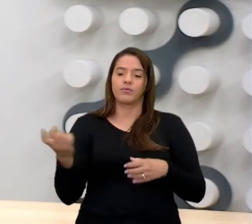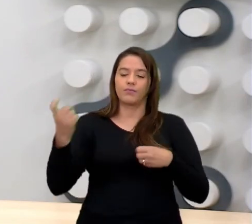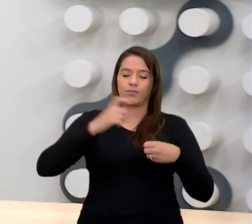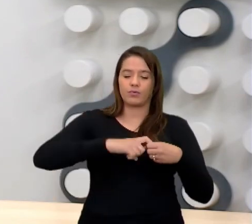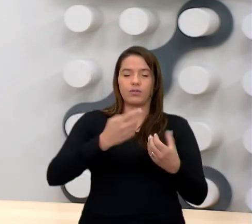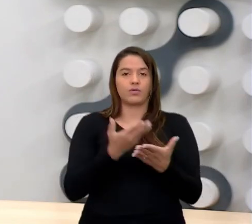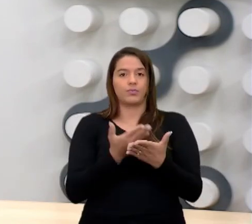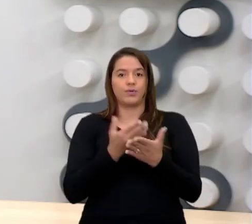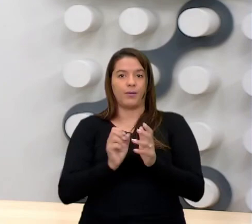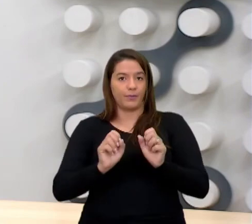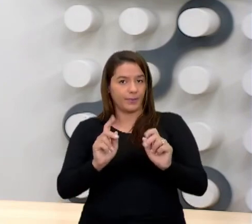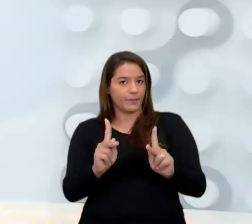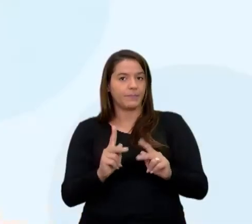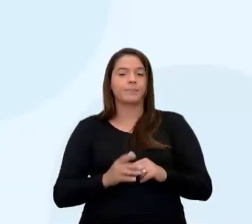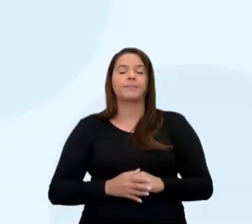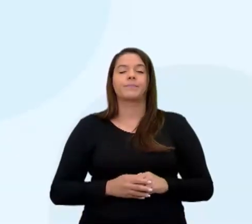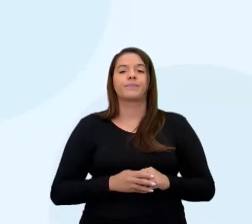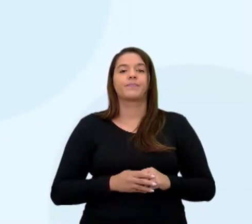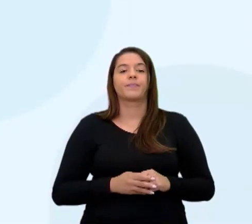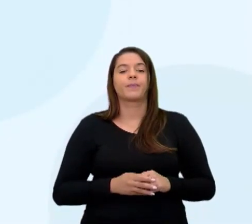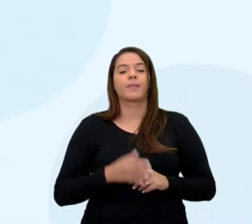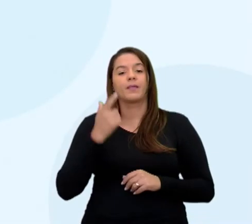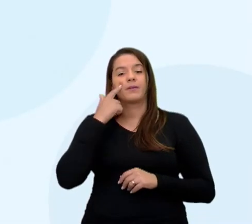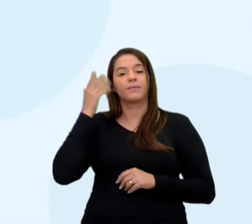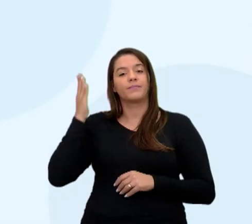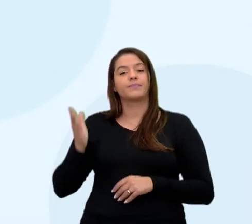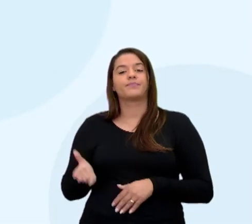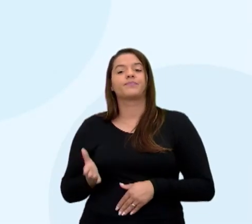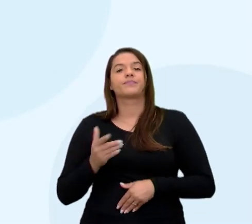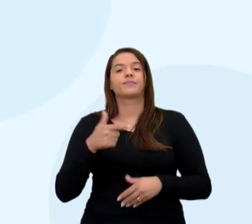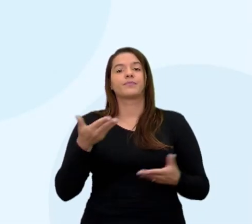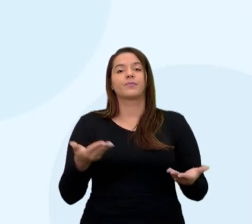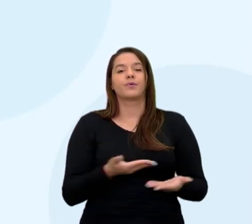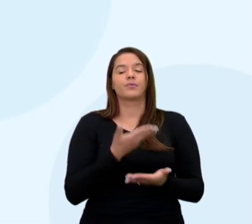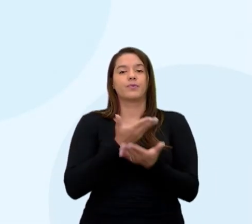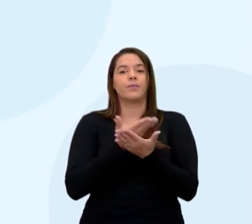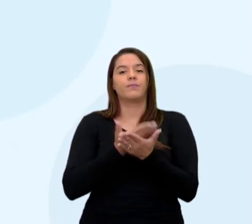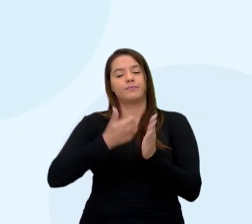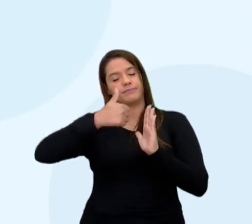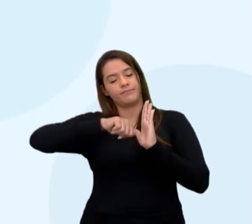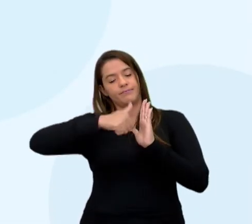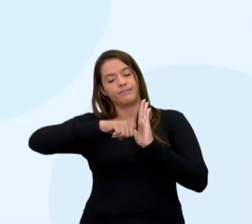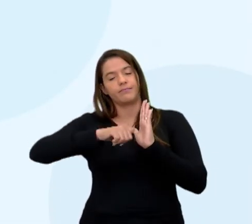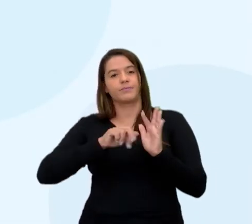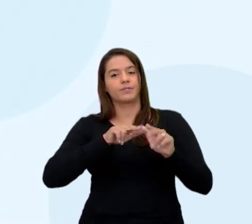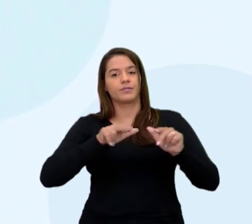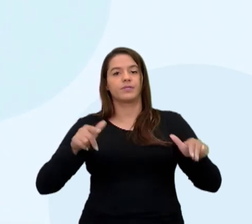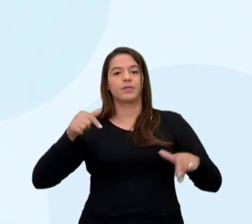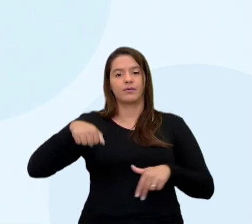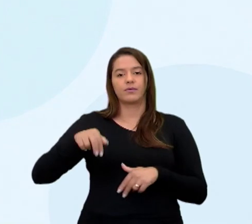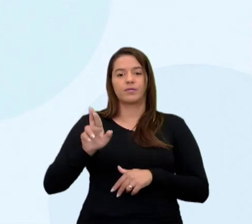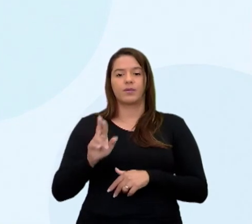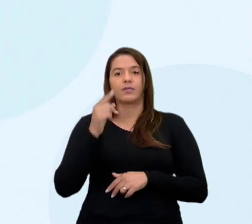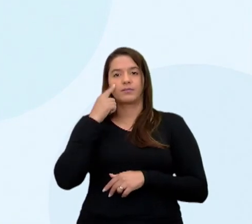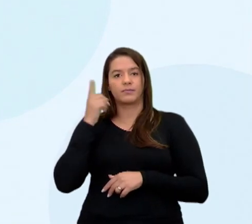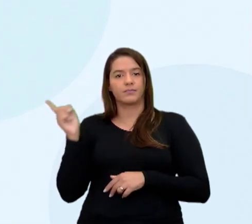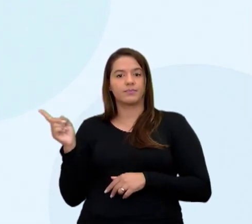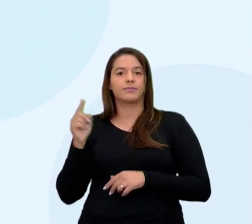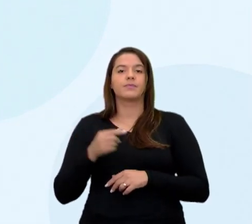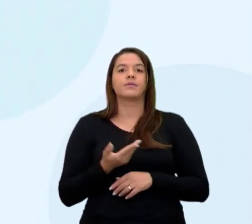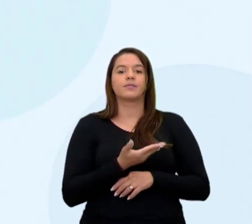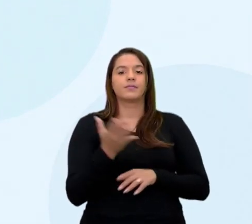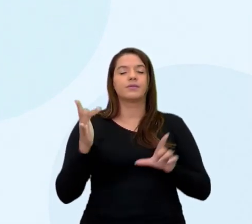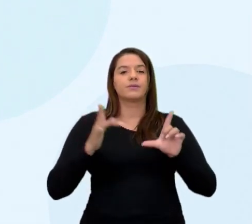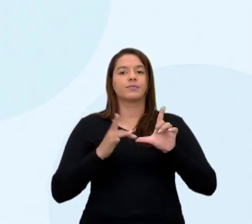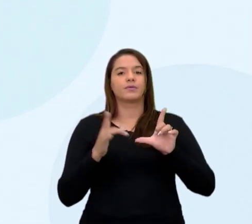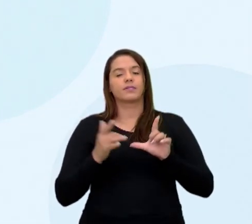vocês. Certo, galera? É isso aí. Avaliem essa nossa aula, né? Sempre a gente coloca aí o QR Code para vocês, né, e o